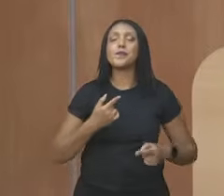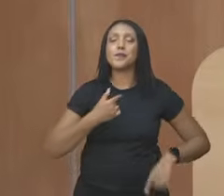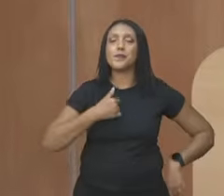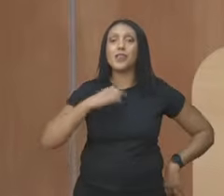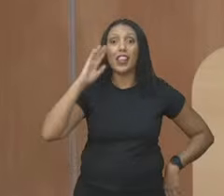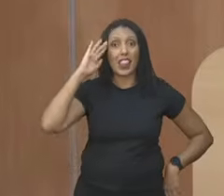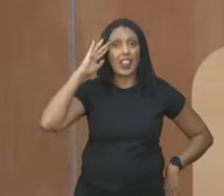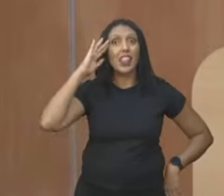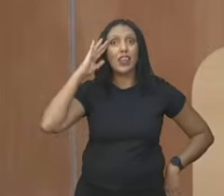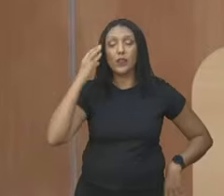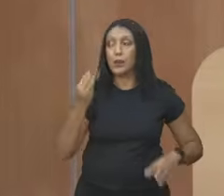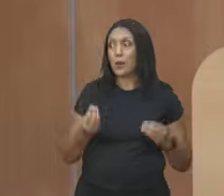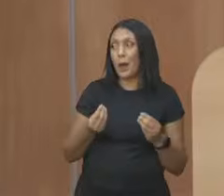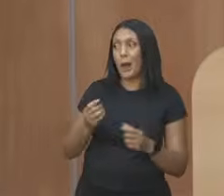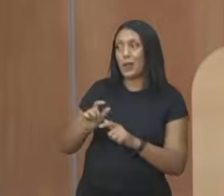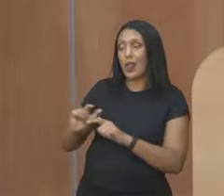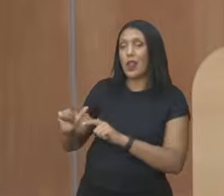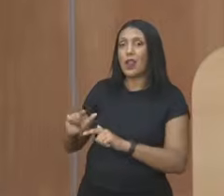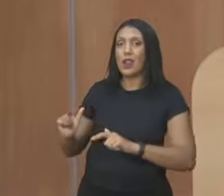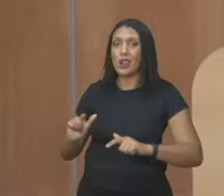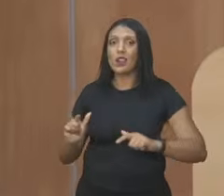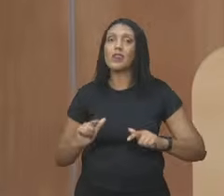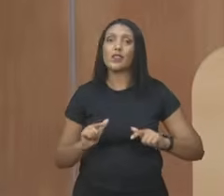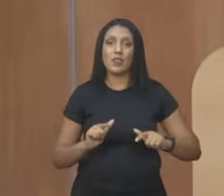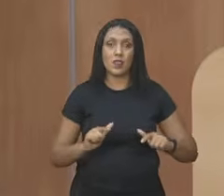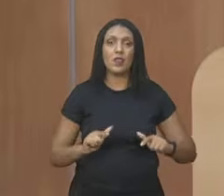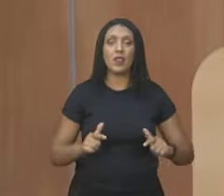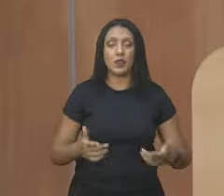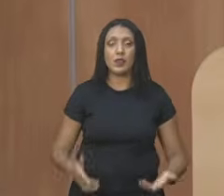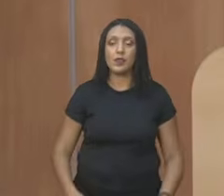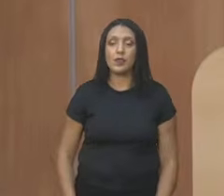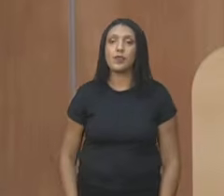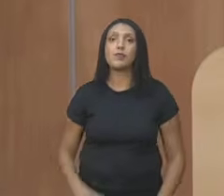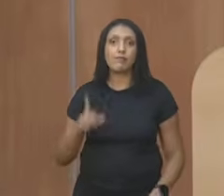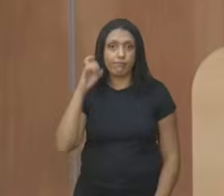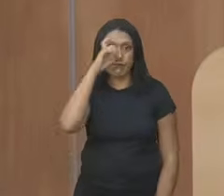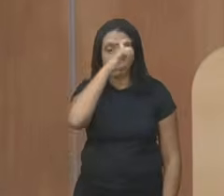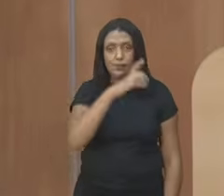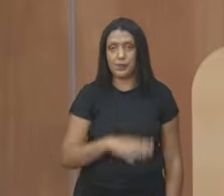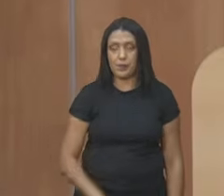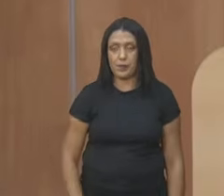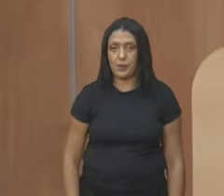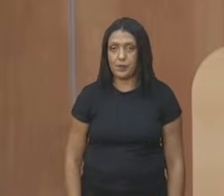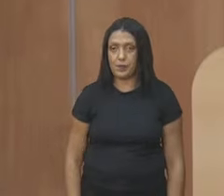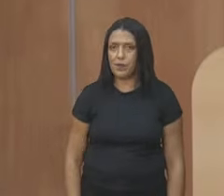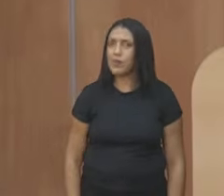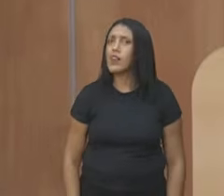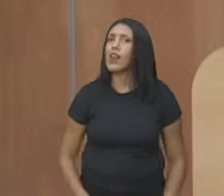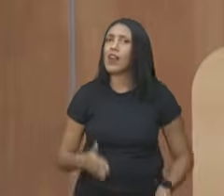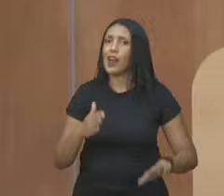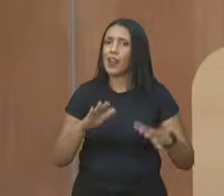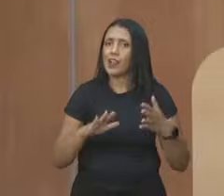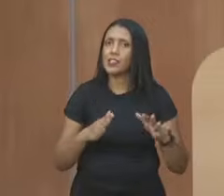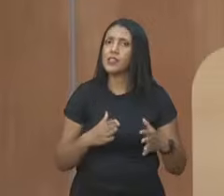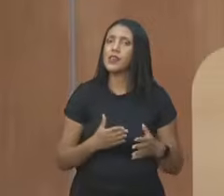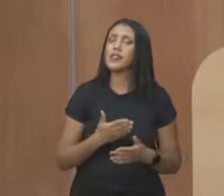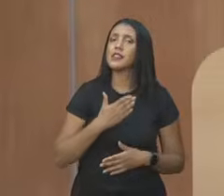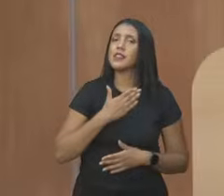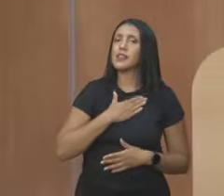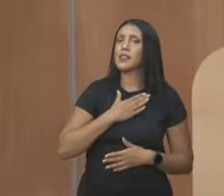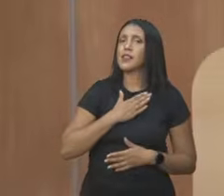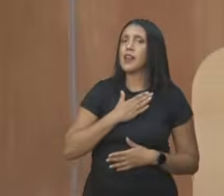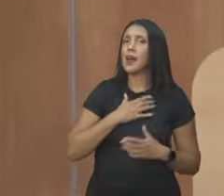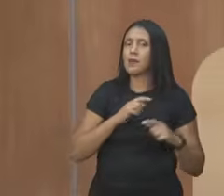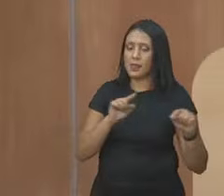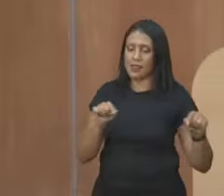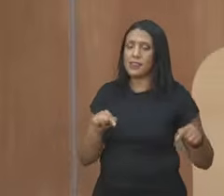filho tem que ser internado. Tem que ser, se ele quiser. A gente faz o